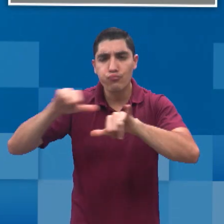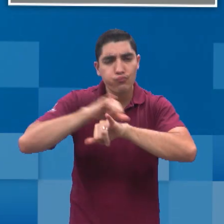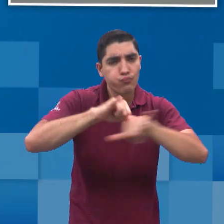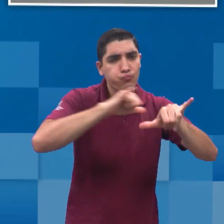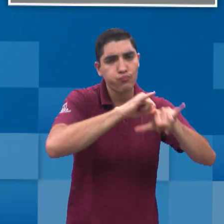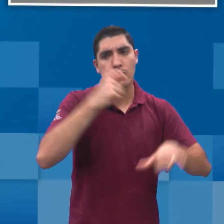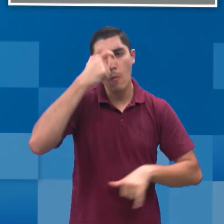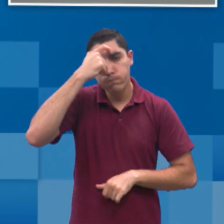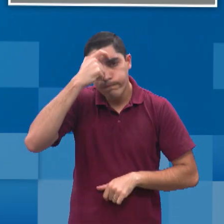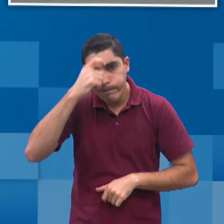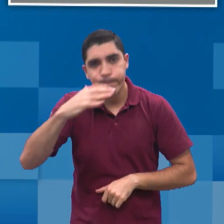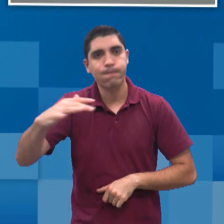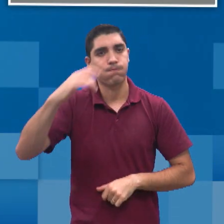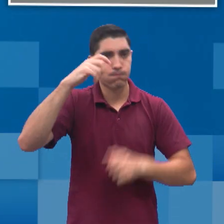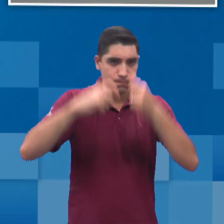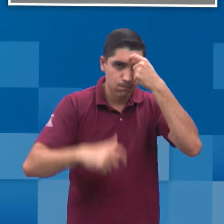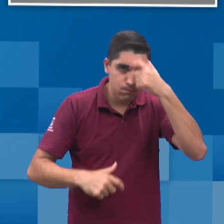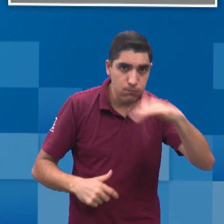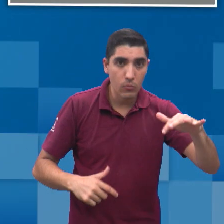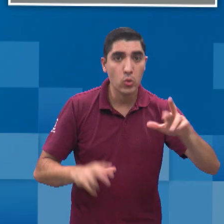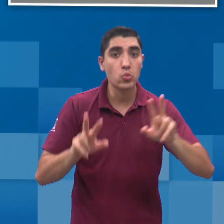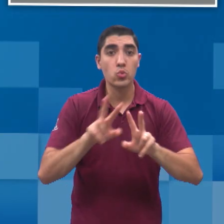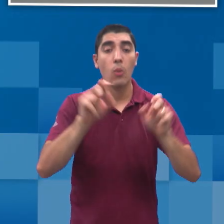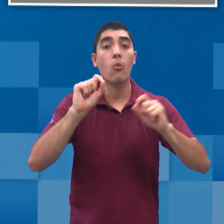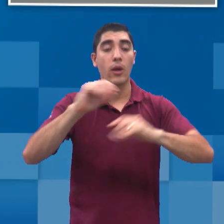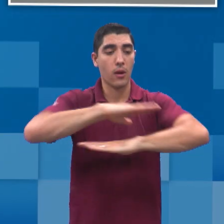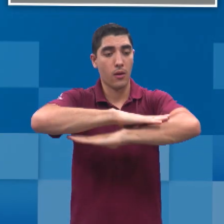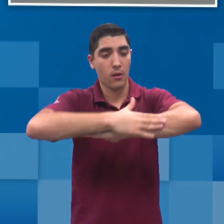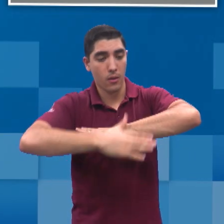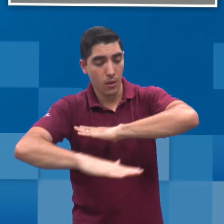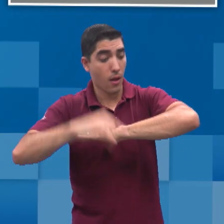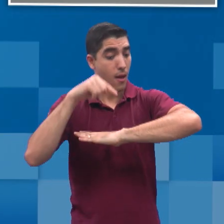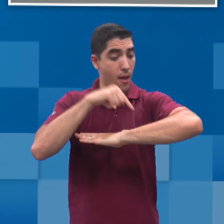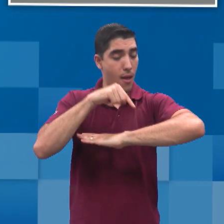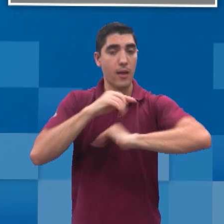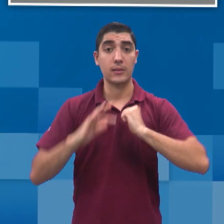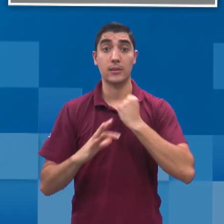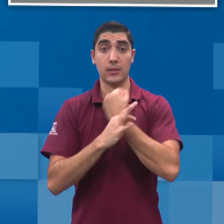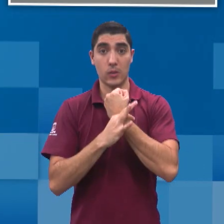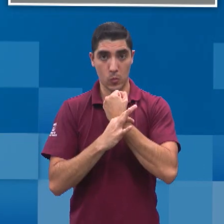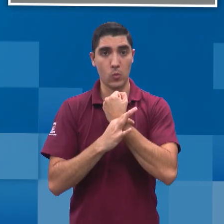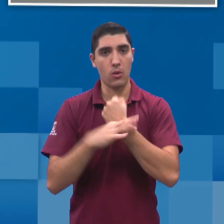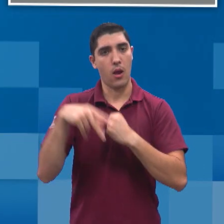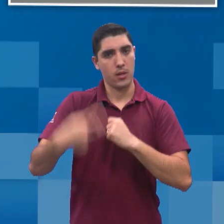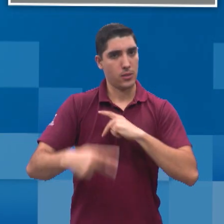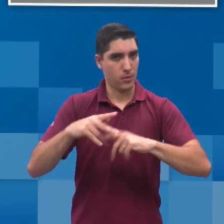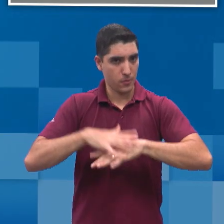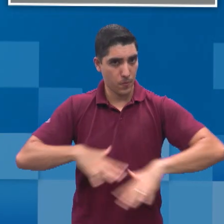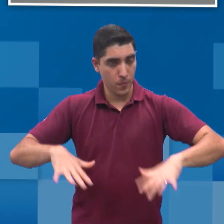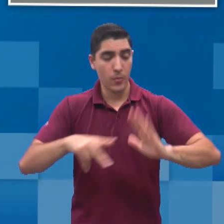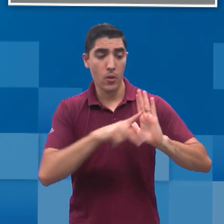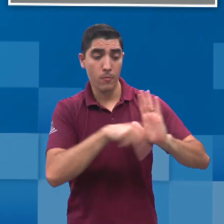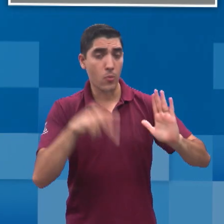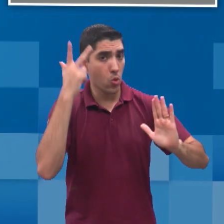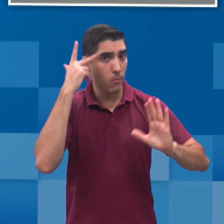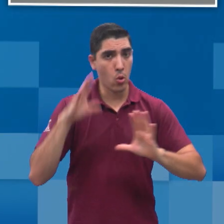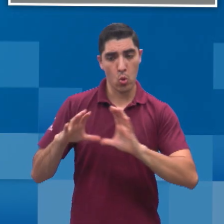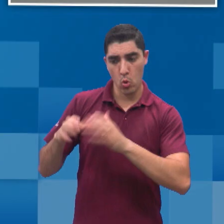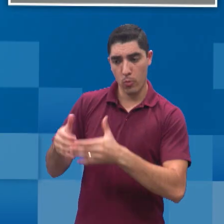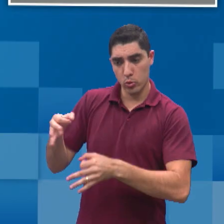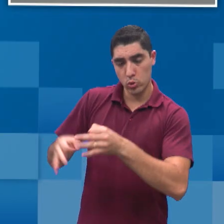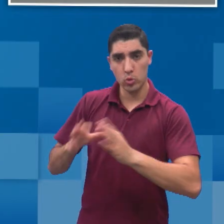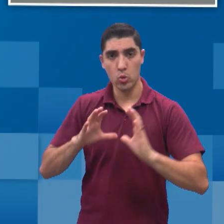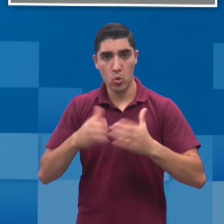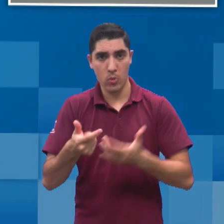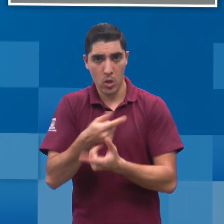conscientização Calçada Segura no município de São José dos Campos. Rito ordinário, Comissões de Justiça,